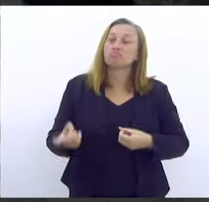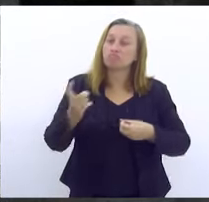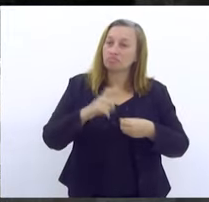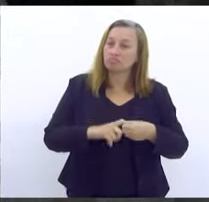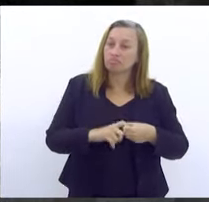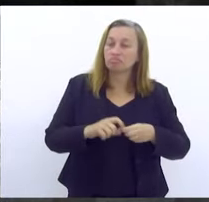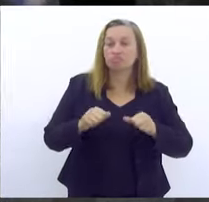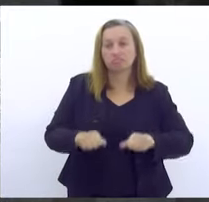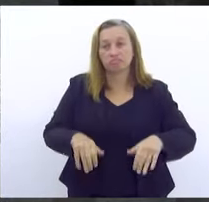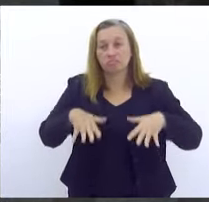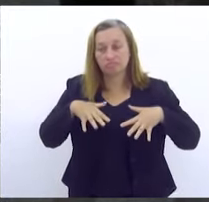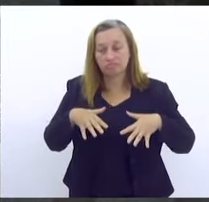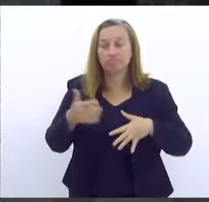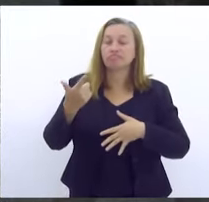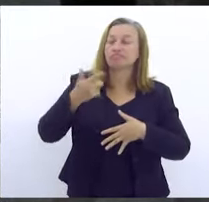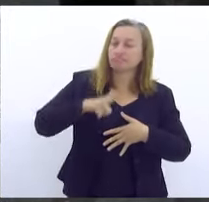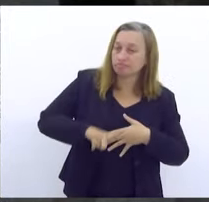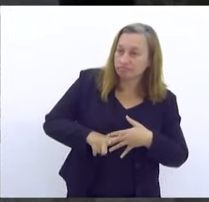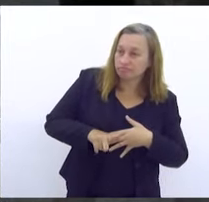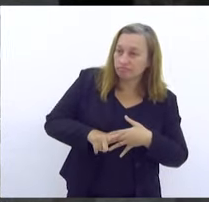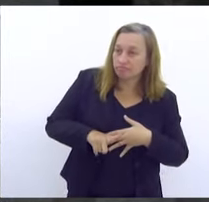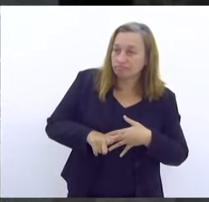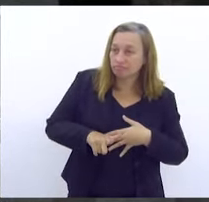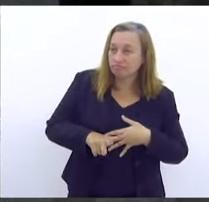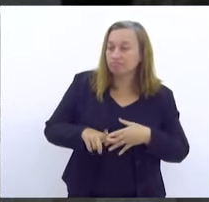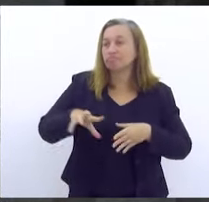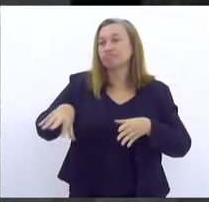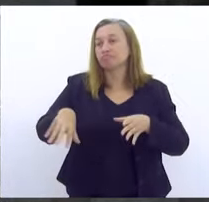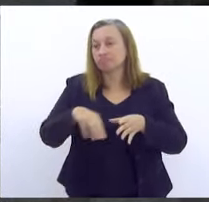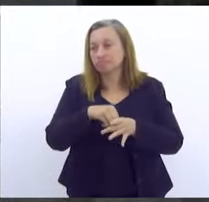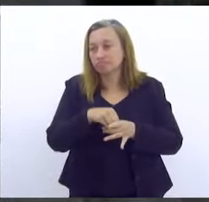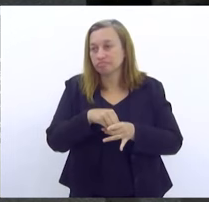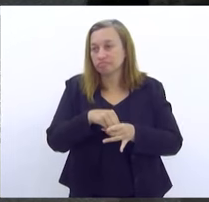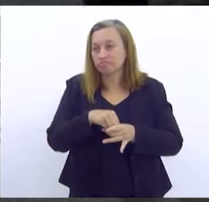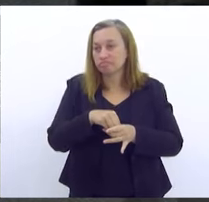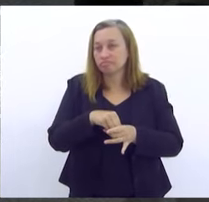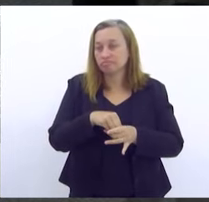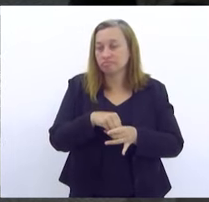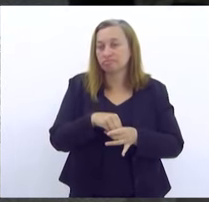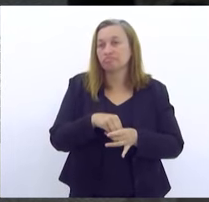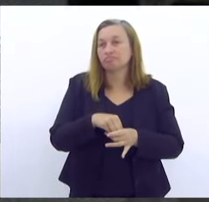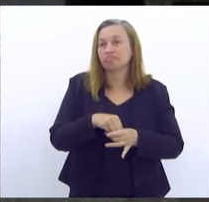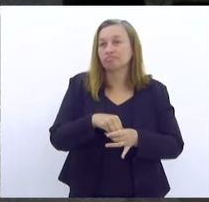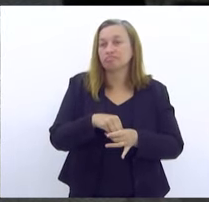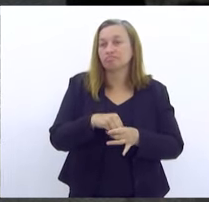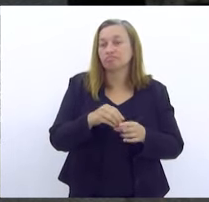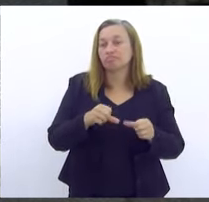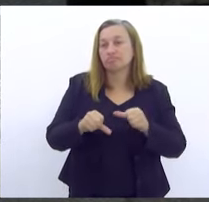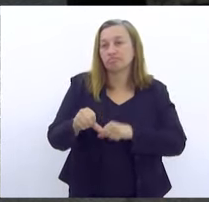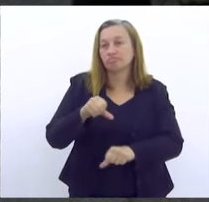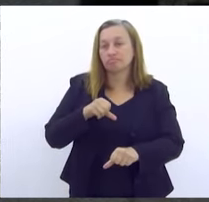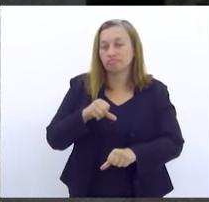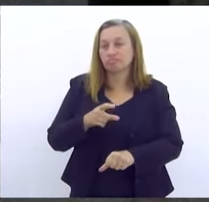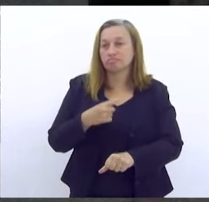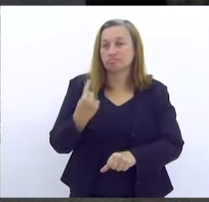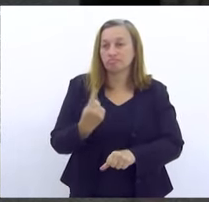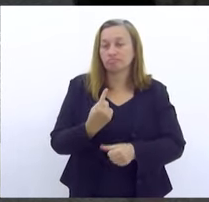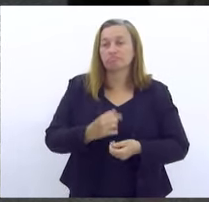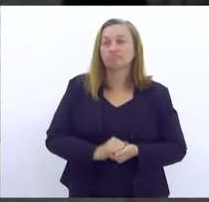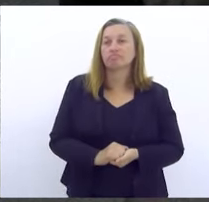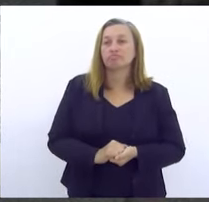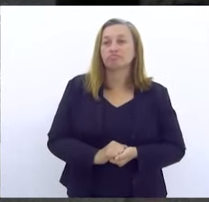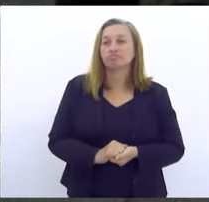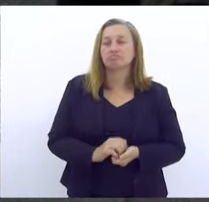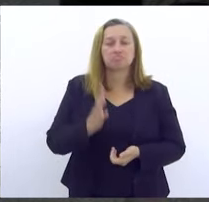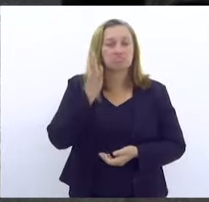plenário de novo para colocar a gente em contradição. E